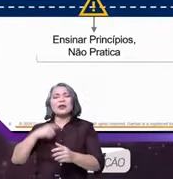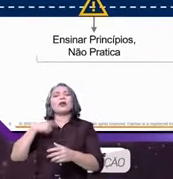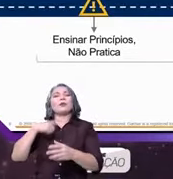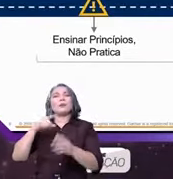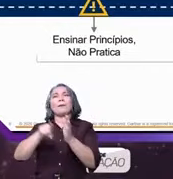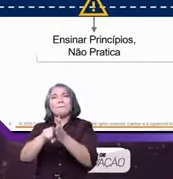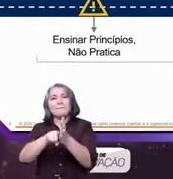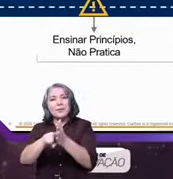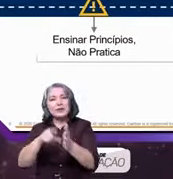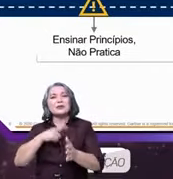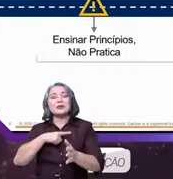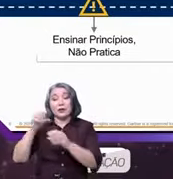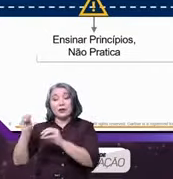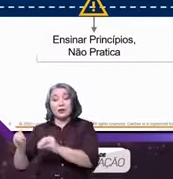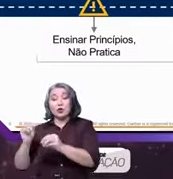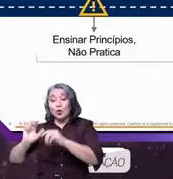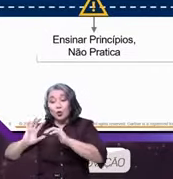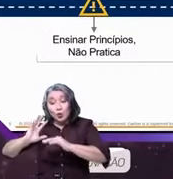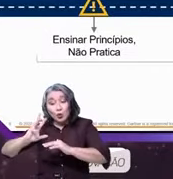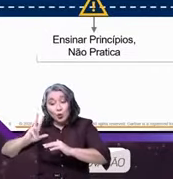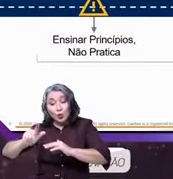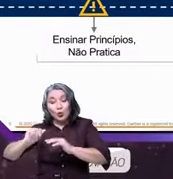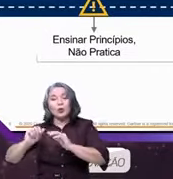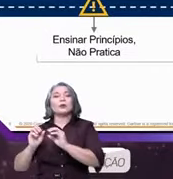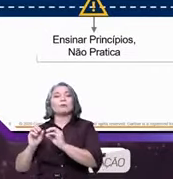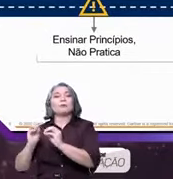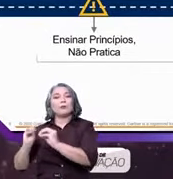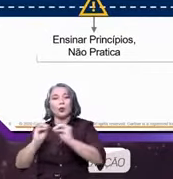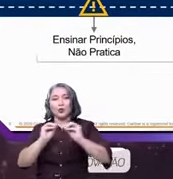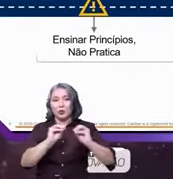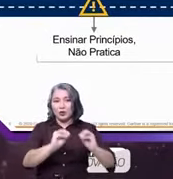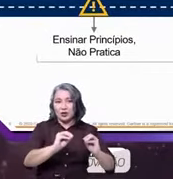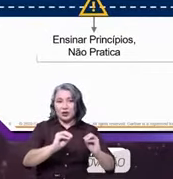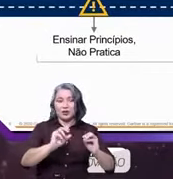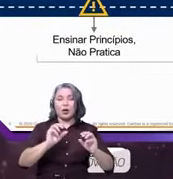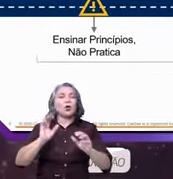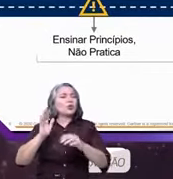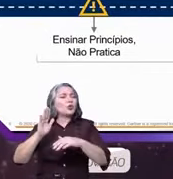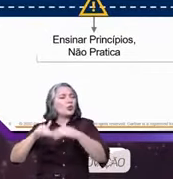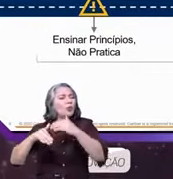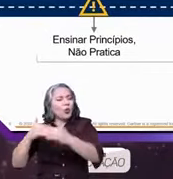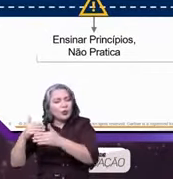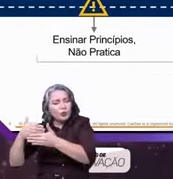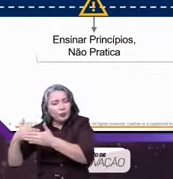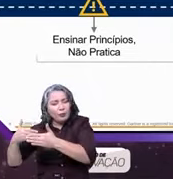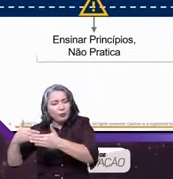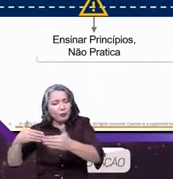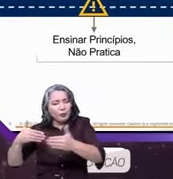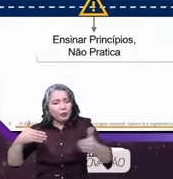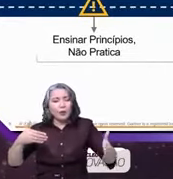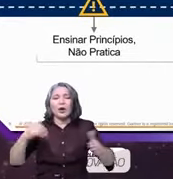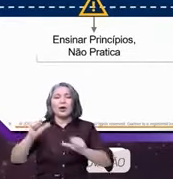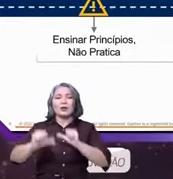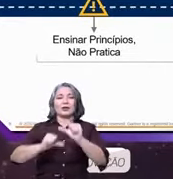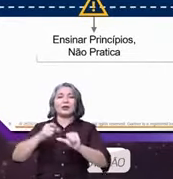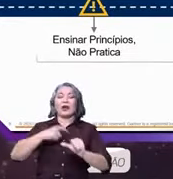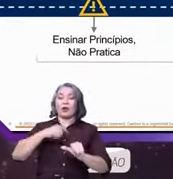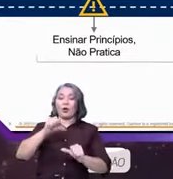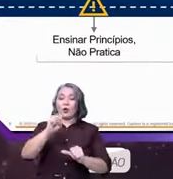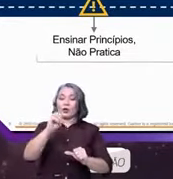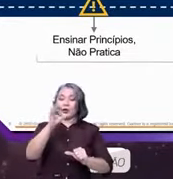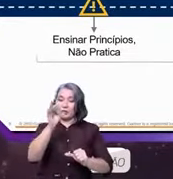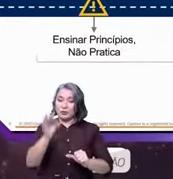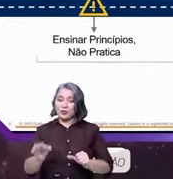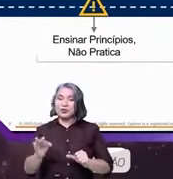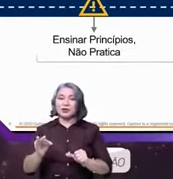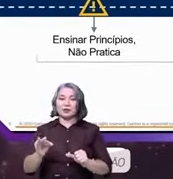em termos de mudança, que é, em qualquer processo de mudança, vai existir 80%, num processo